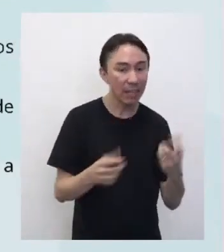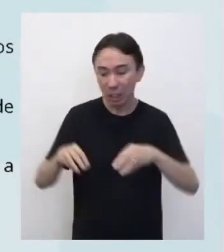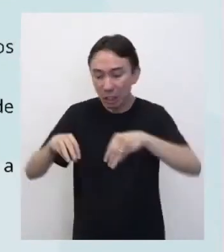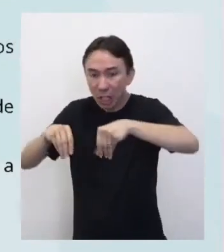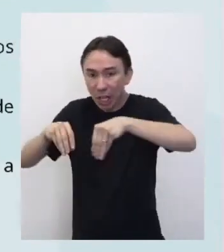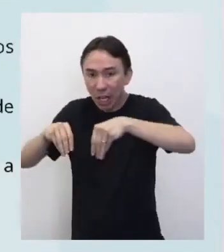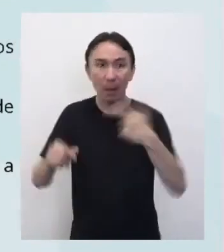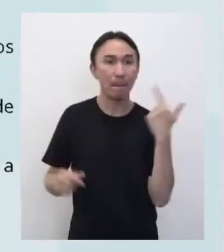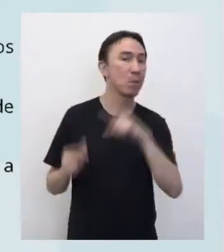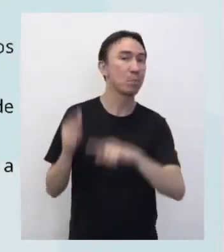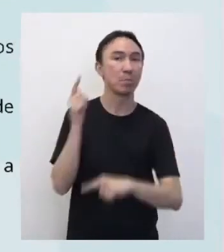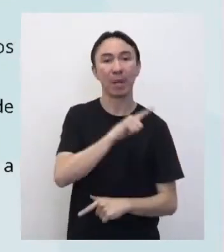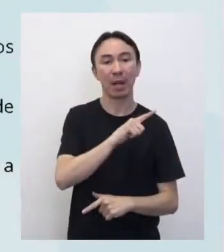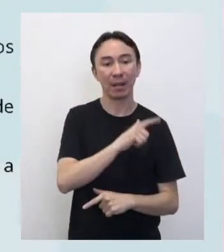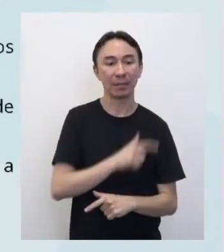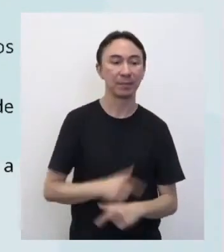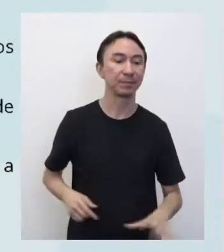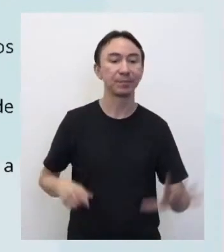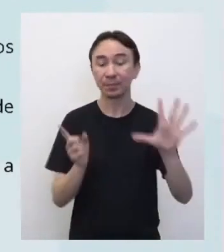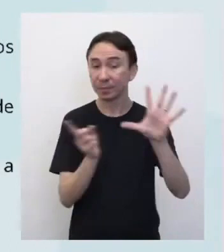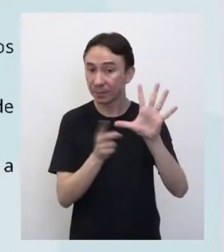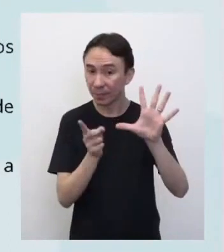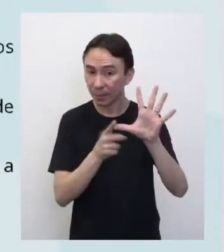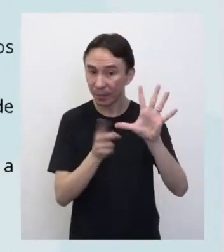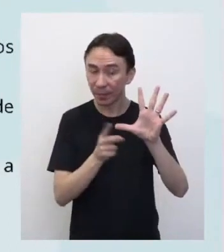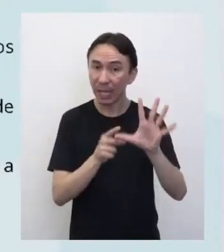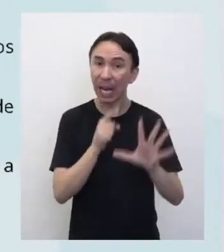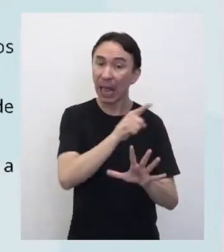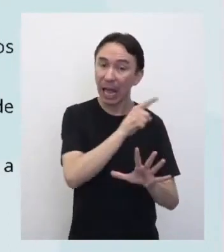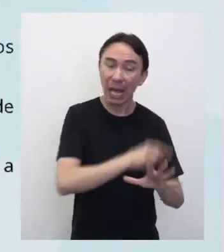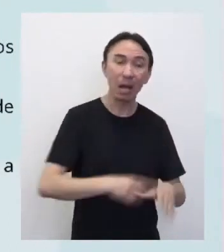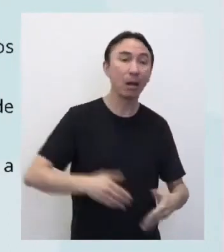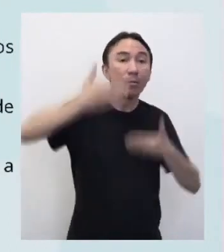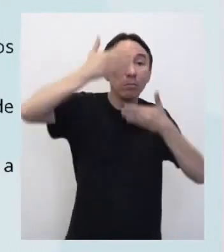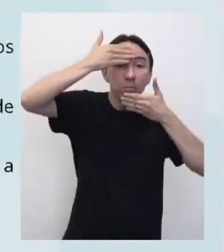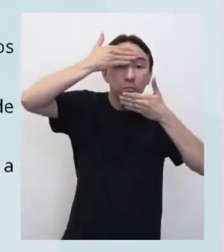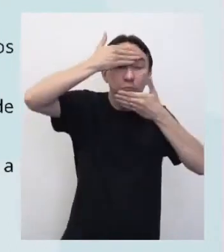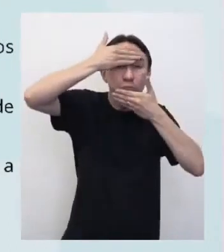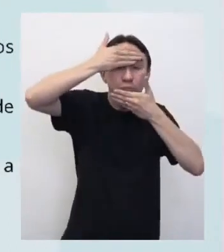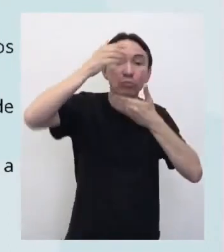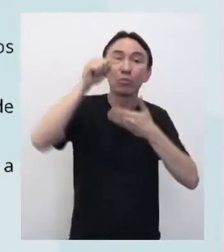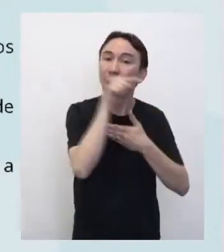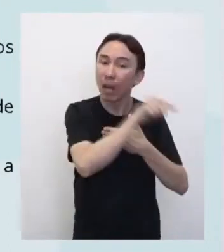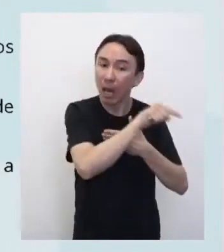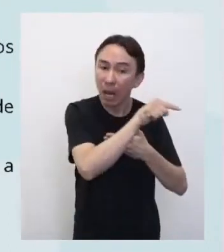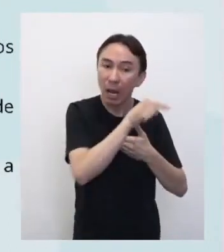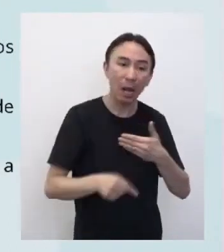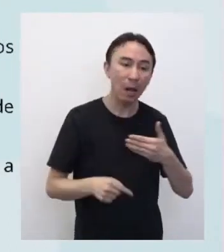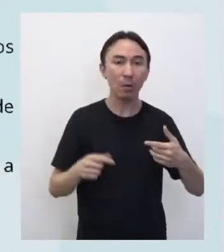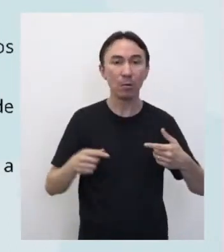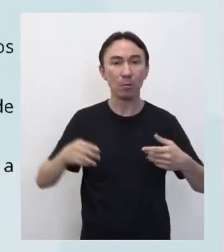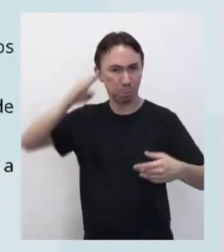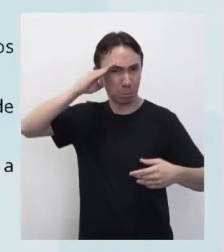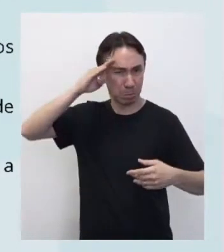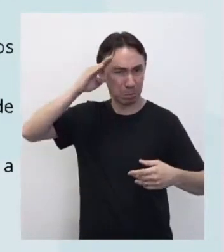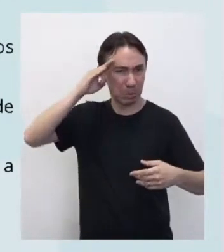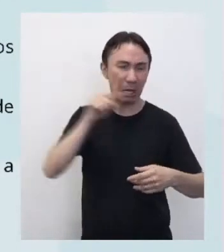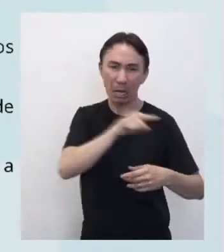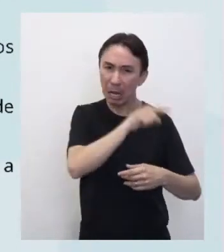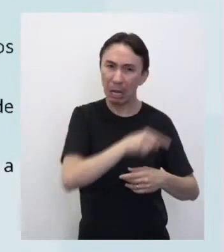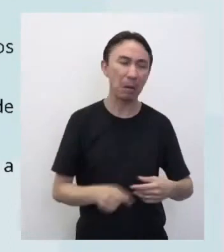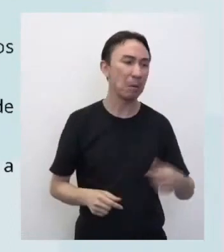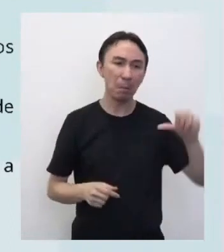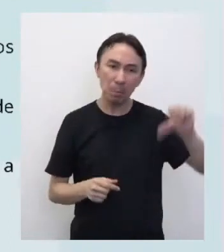última afirmação: os exércitos muçulmanos eram inferiores, o que justificou a conquista de